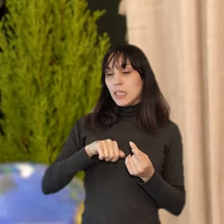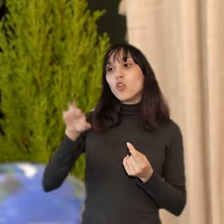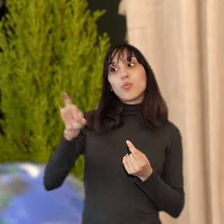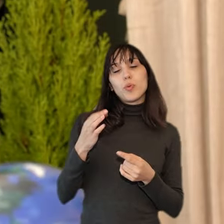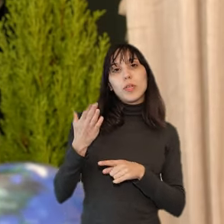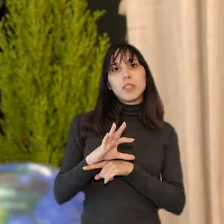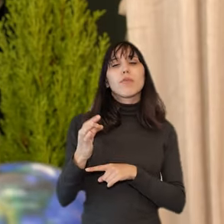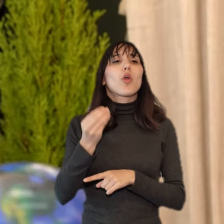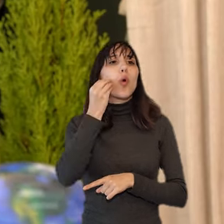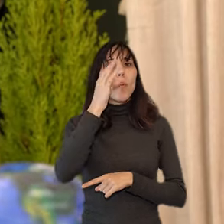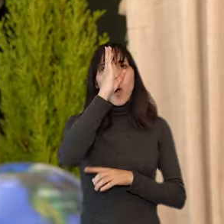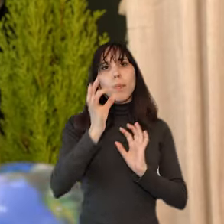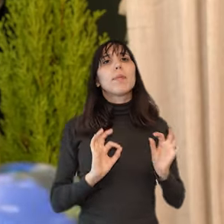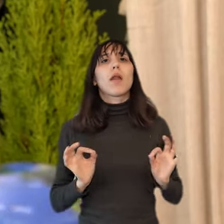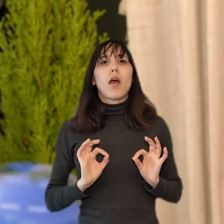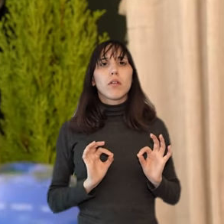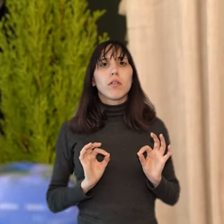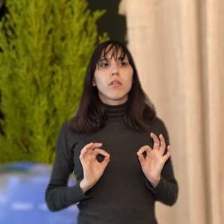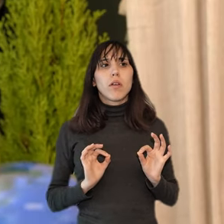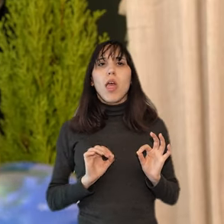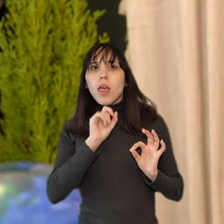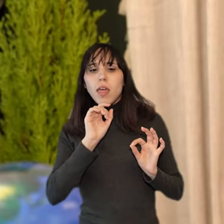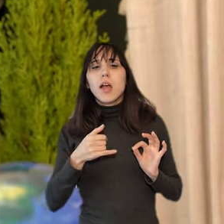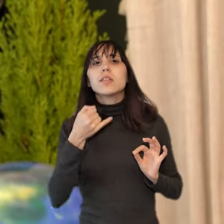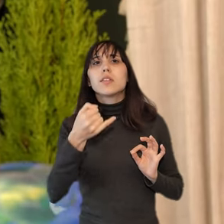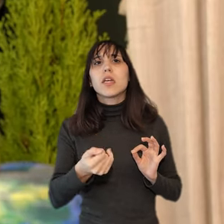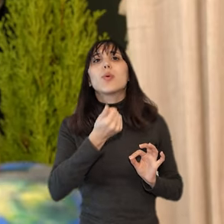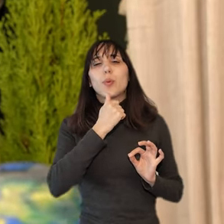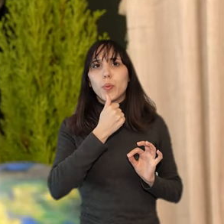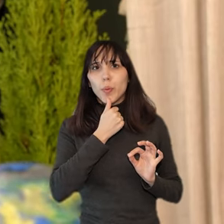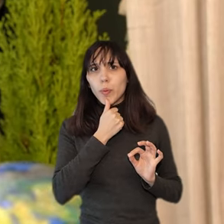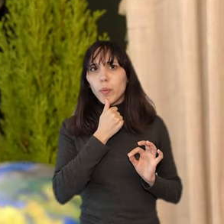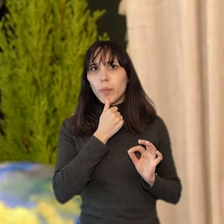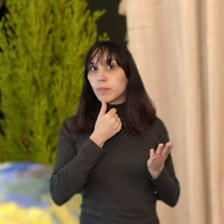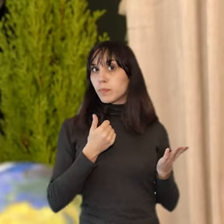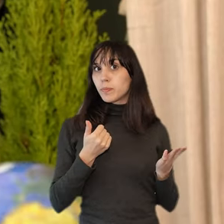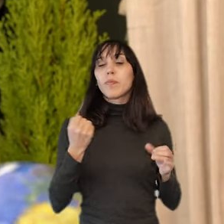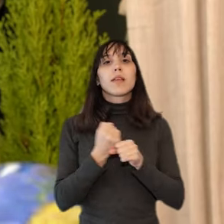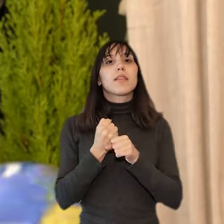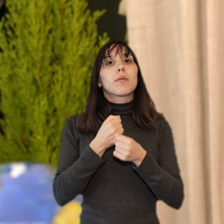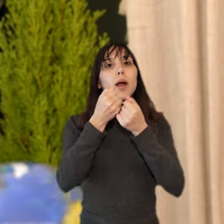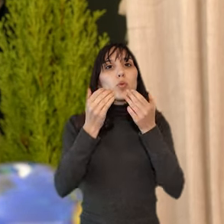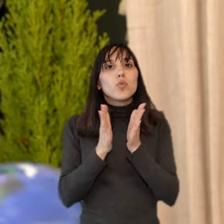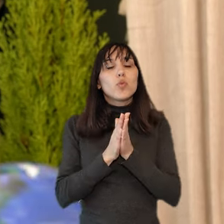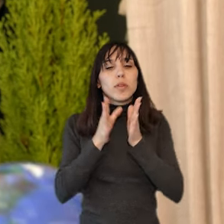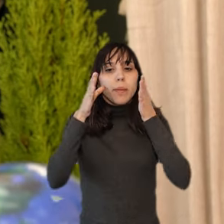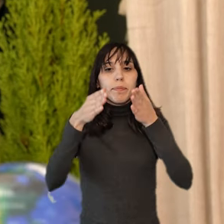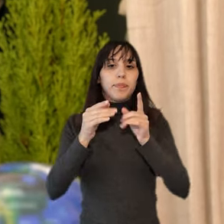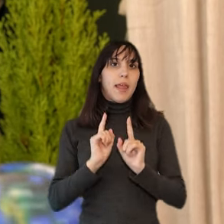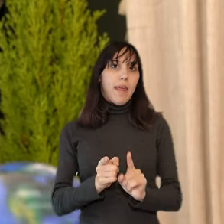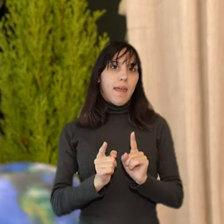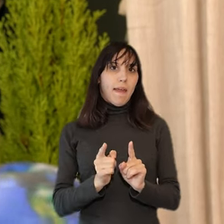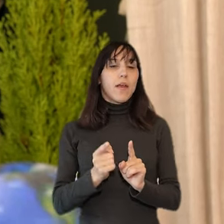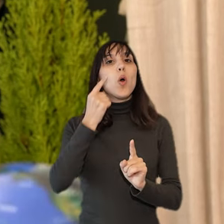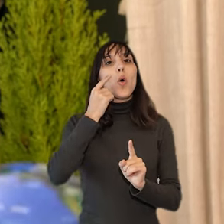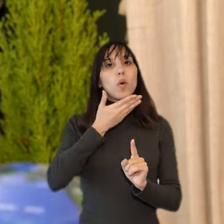não é no fundo é como é que eles estão preparados para para o passo seguinte não é hum todo o nosso trabalho é focado exatamente nisso nos elementos